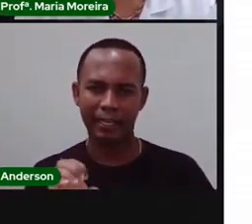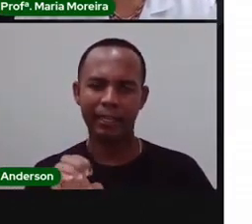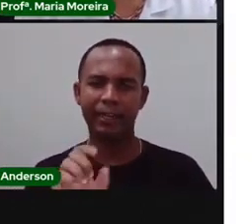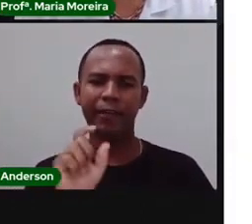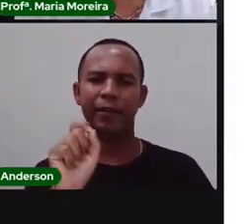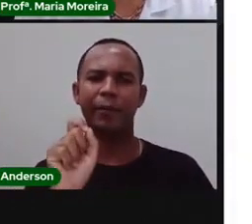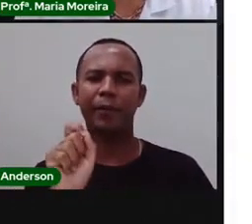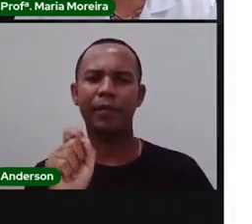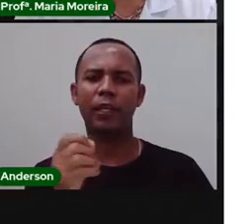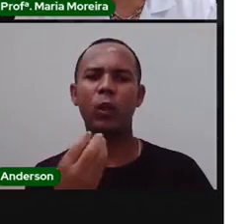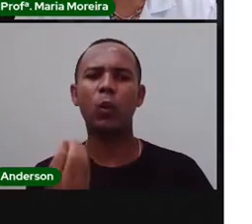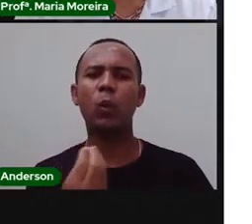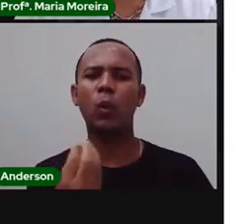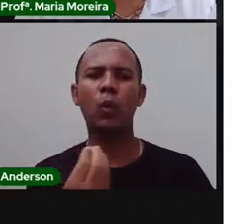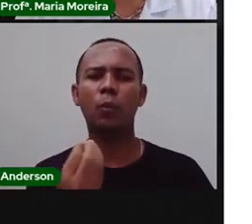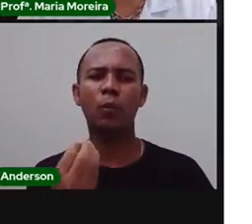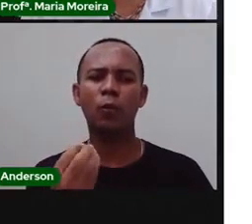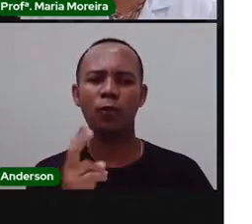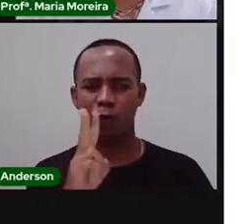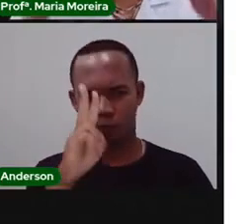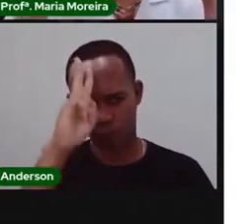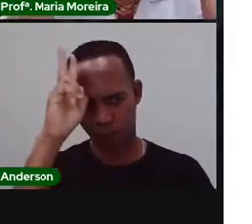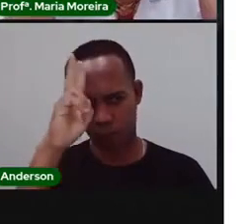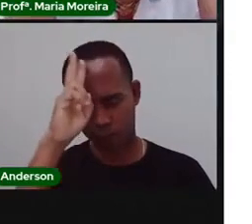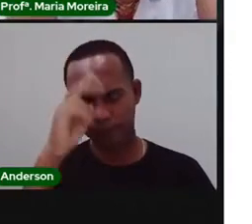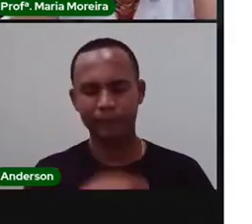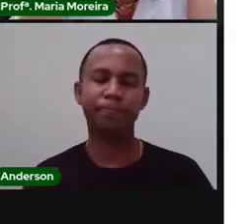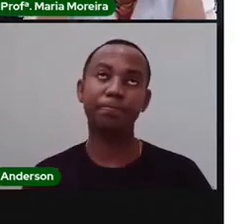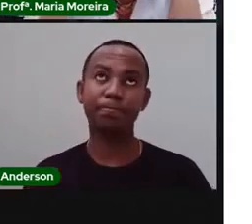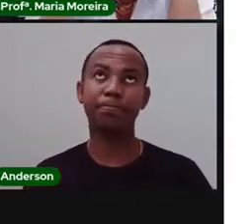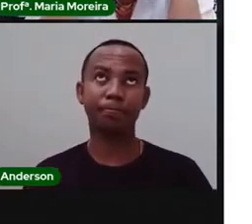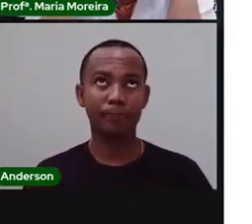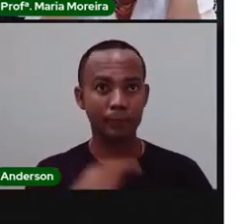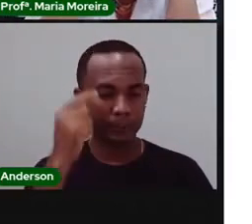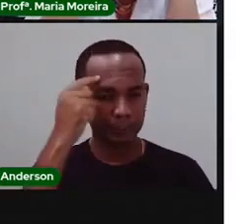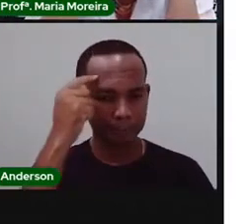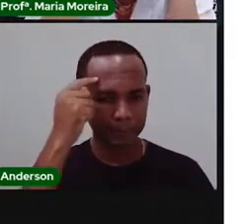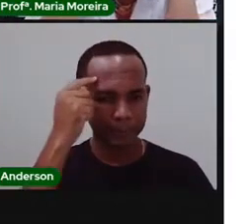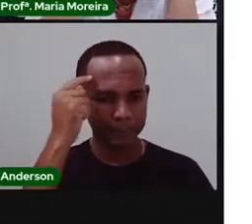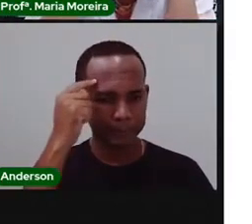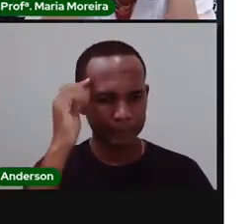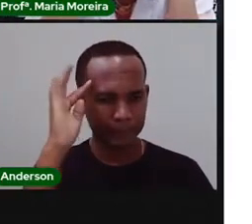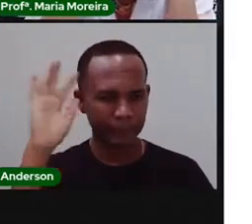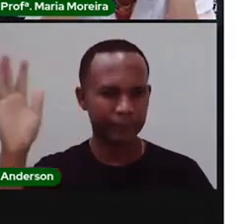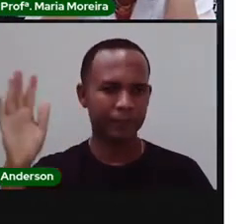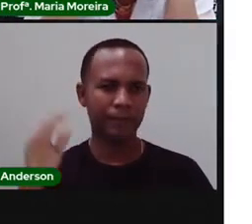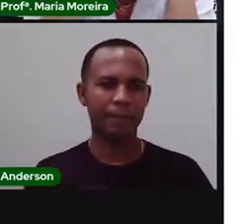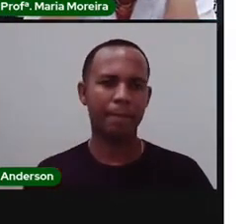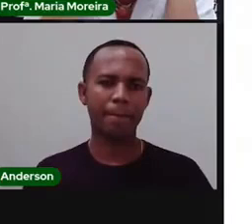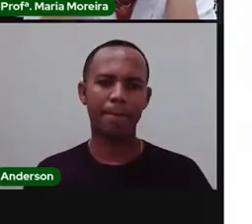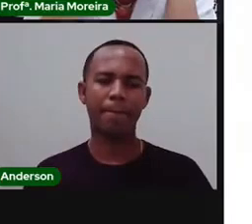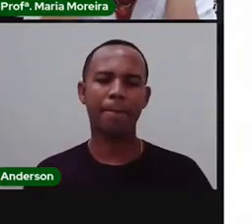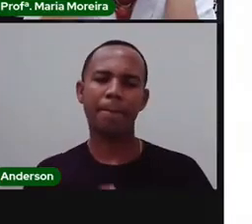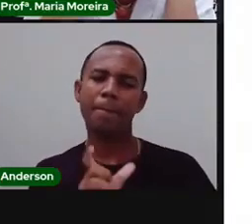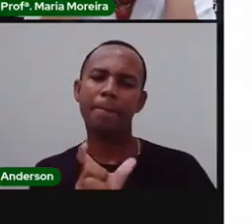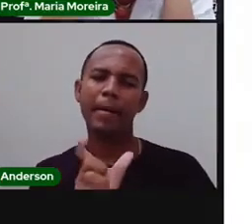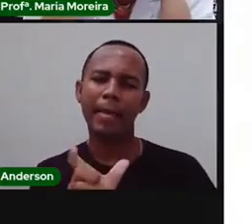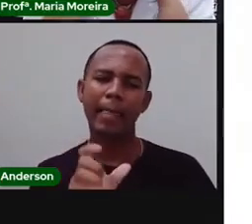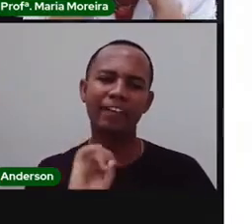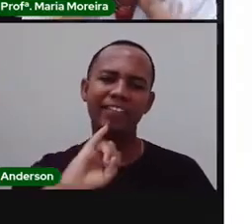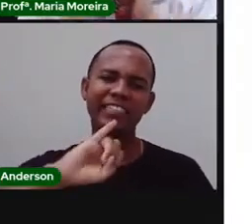Tá. Como é que eu vou saber qual é a minha sorte? Vamos imaginar que eu preciso falar essa palavra bem alto.